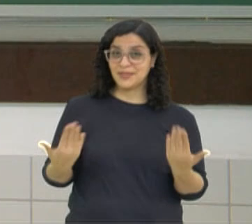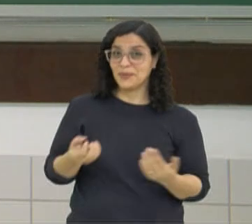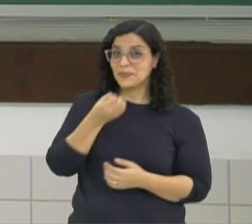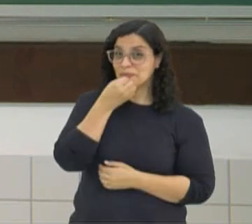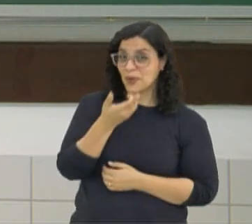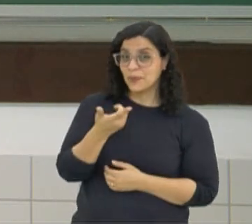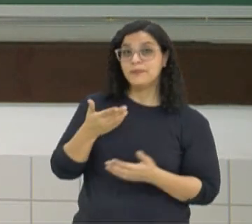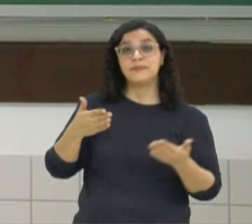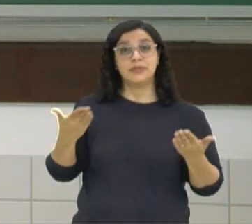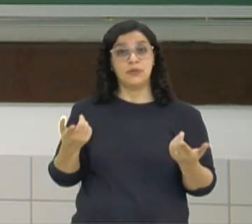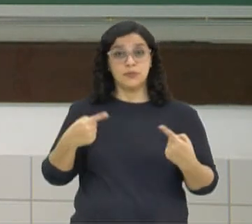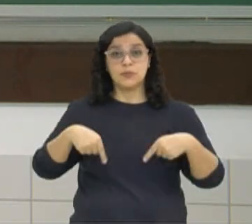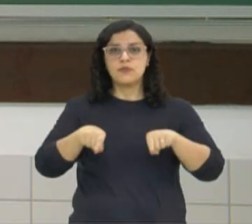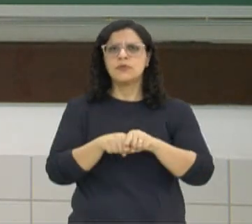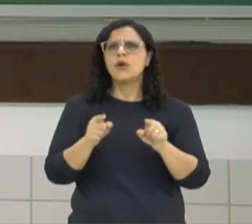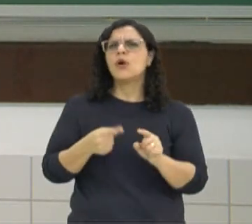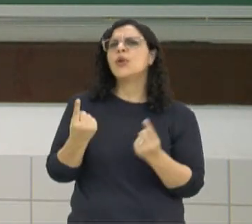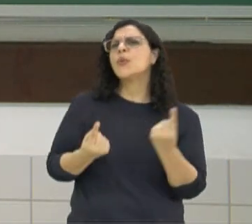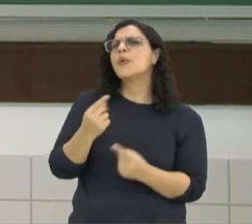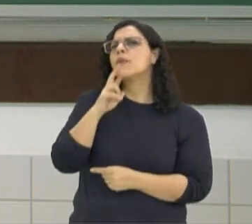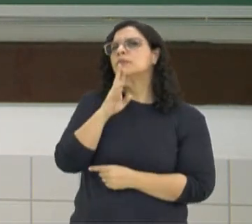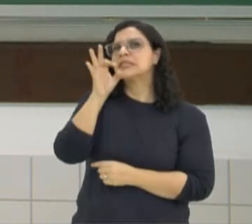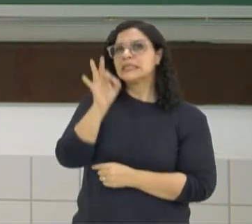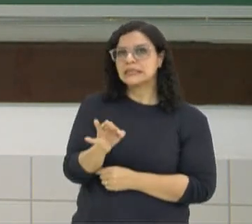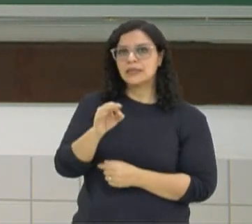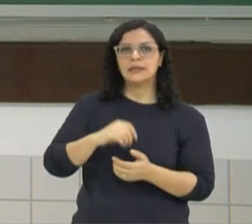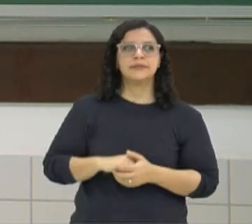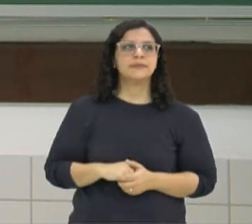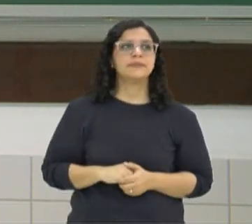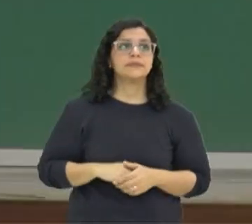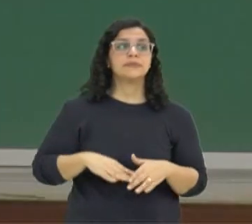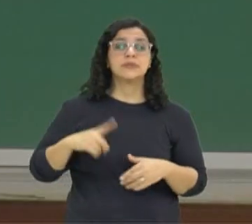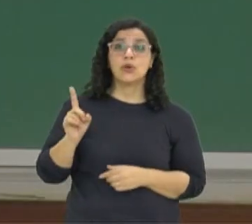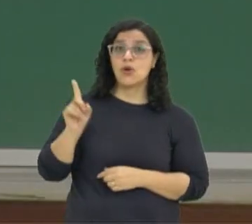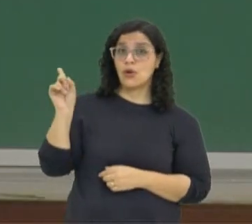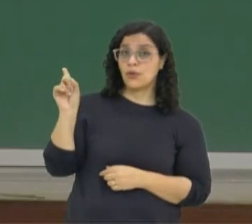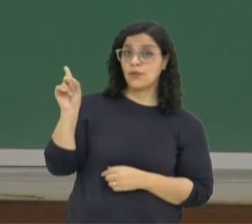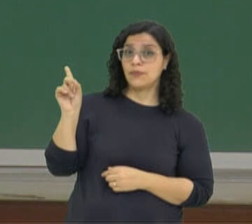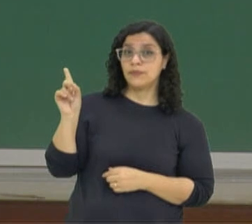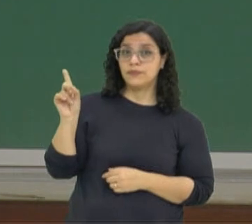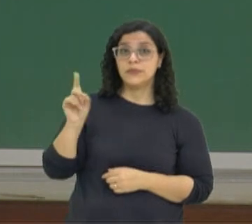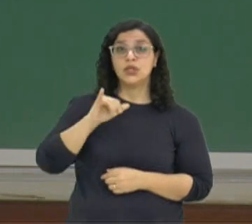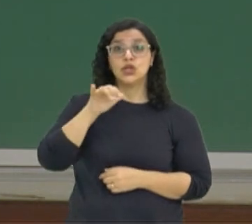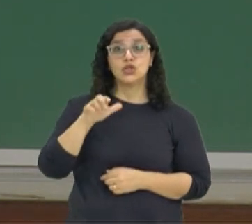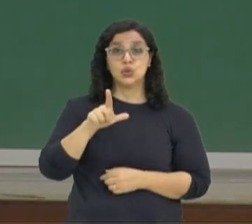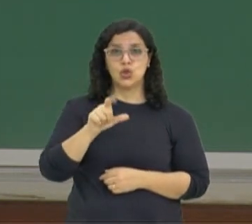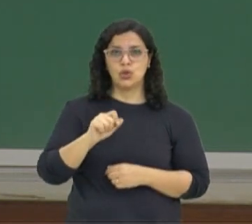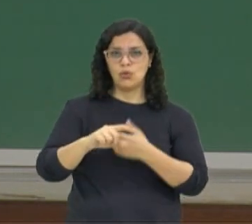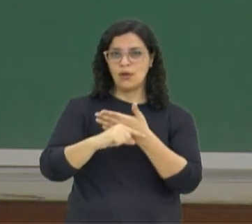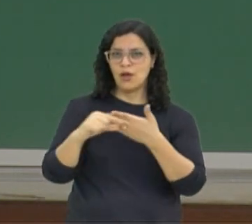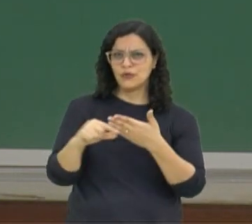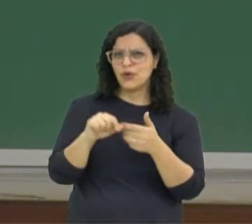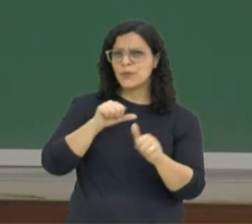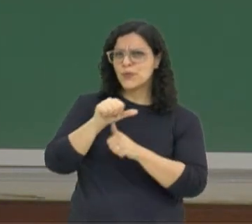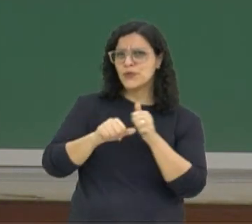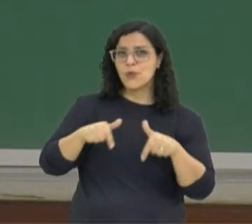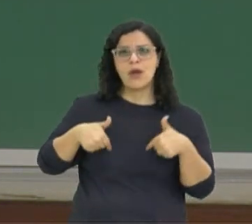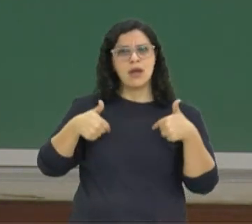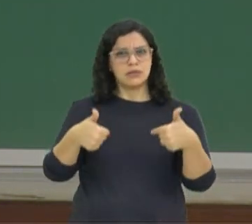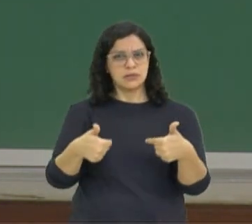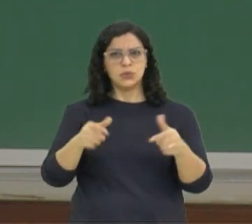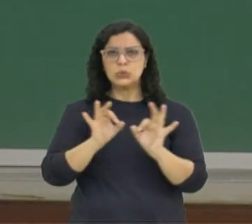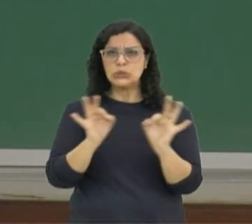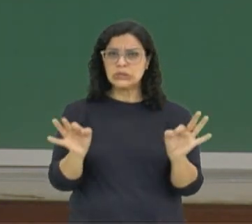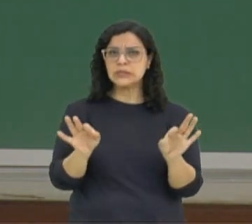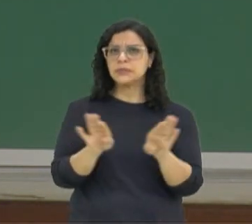Muy bien, entonces, vamos a ver cuál es la respuesta correcta, né? Então, Julio Cortázar transforma pequenas ações